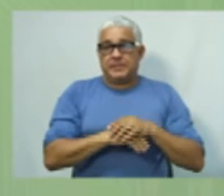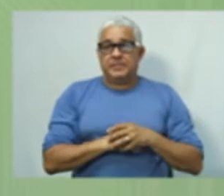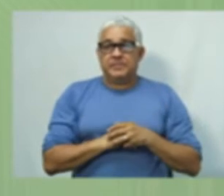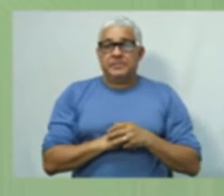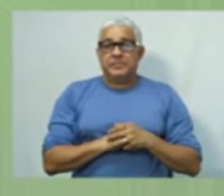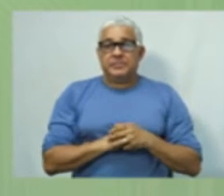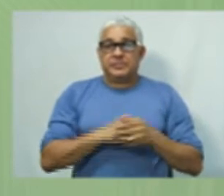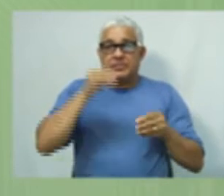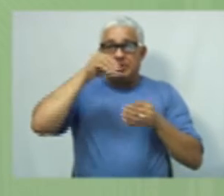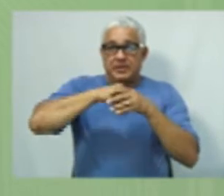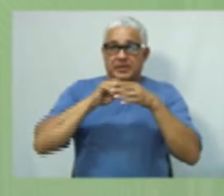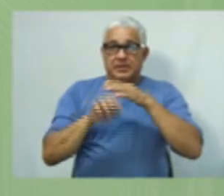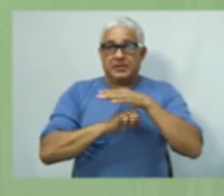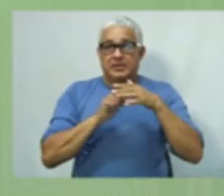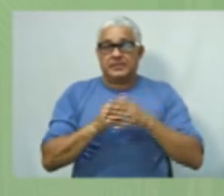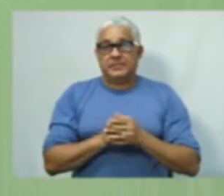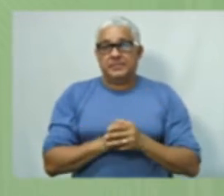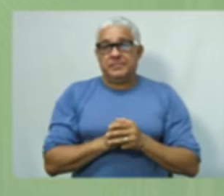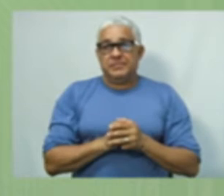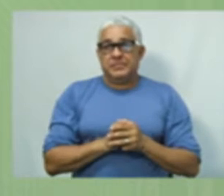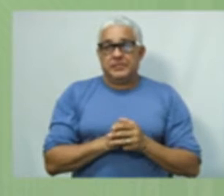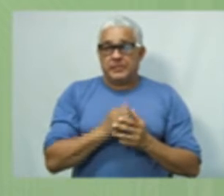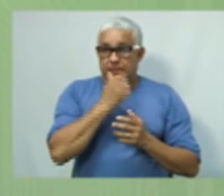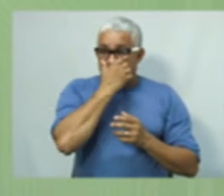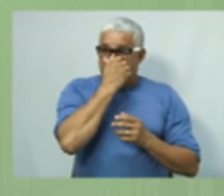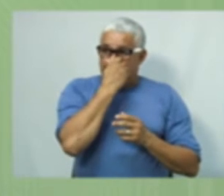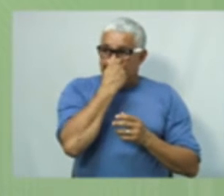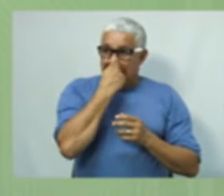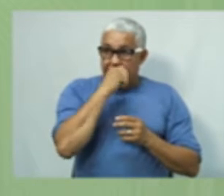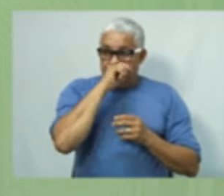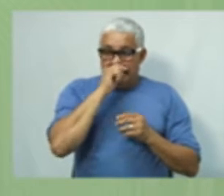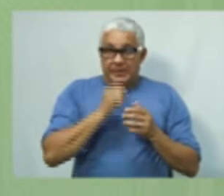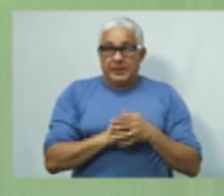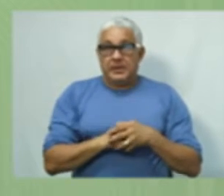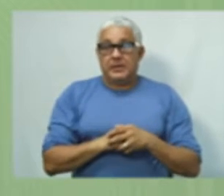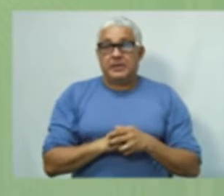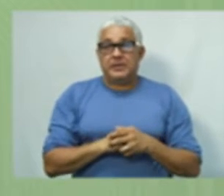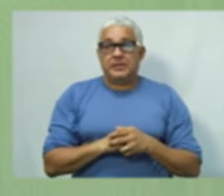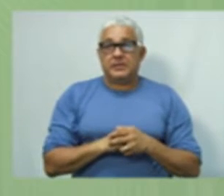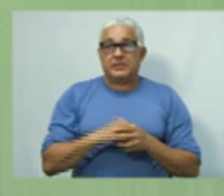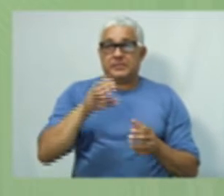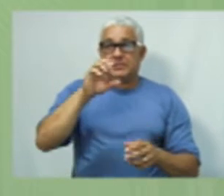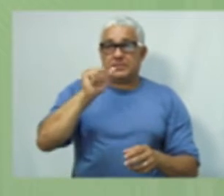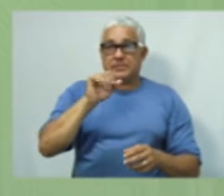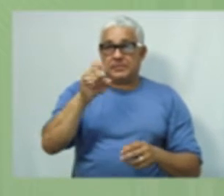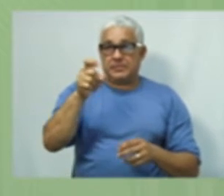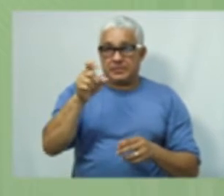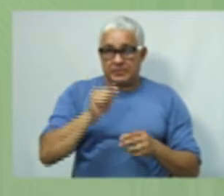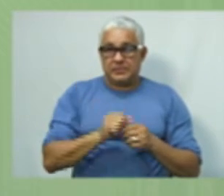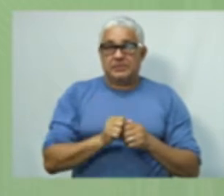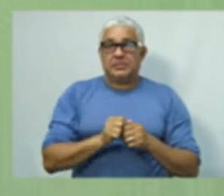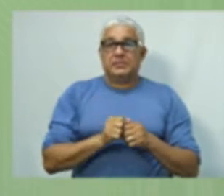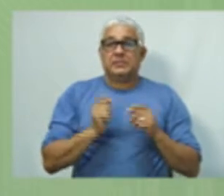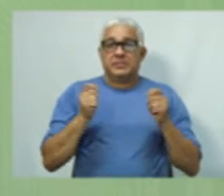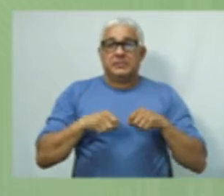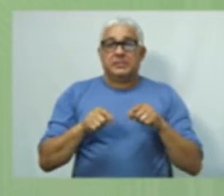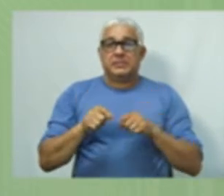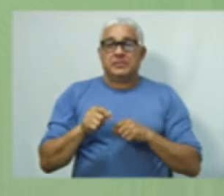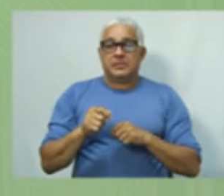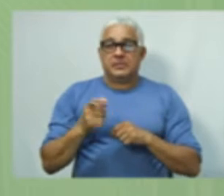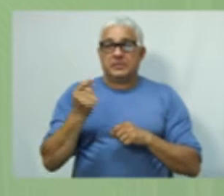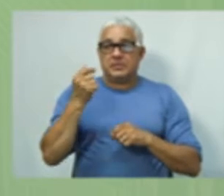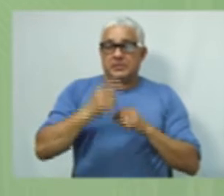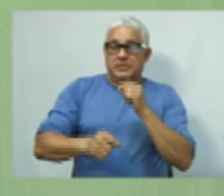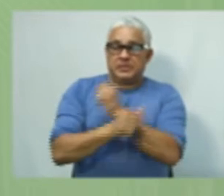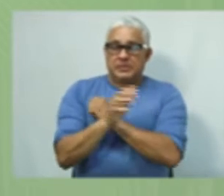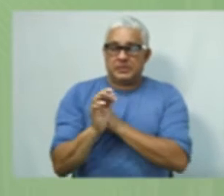financiamento dentro da própria empresa, né? Tirar ali, fazer um caixa para poder custear um investimento